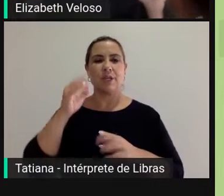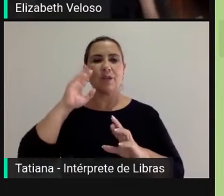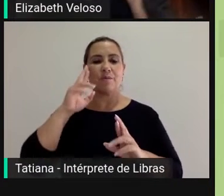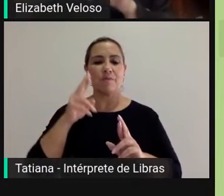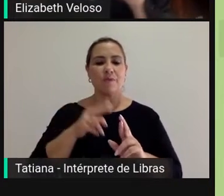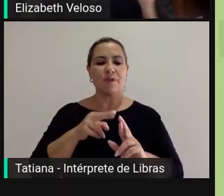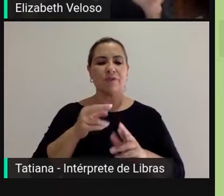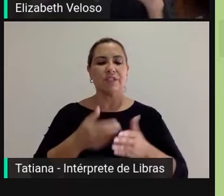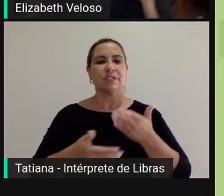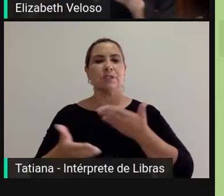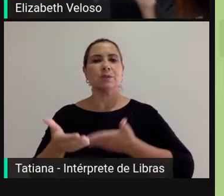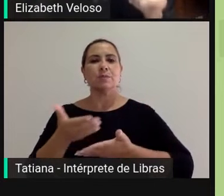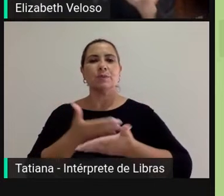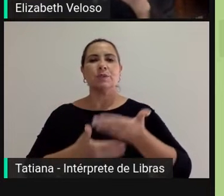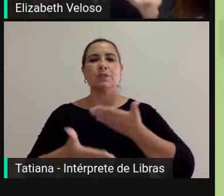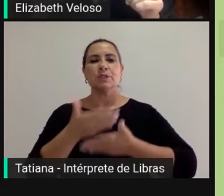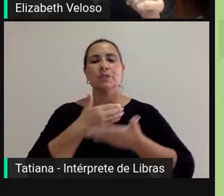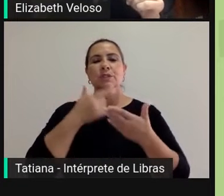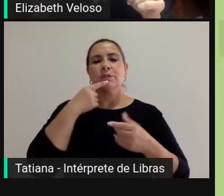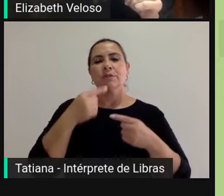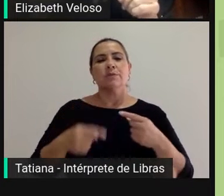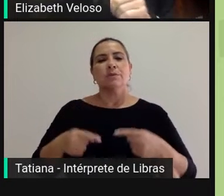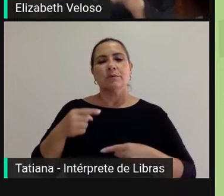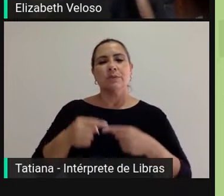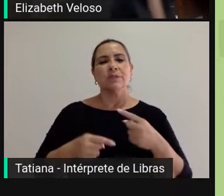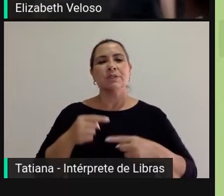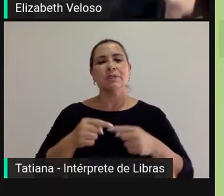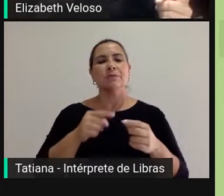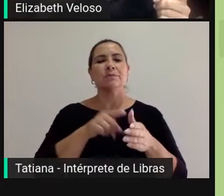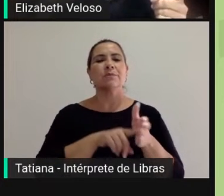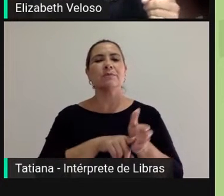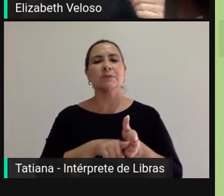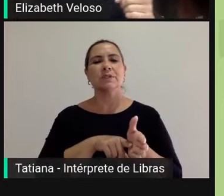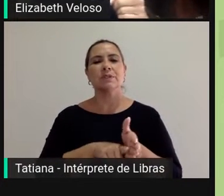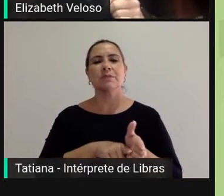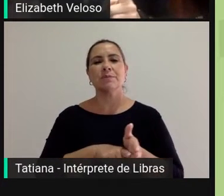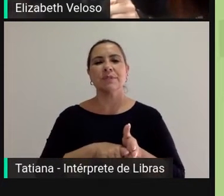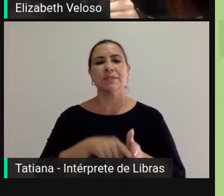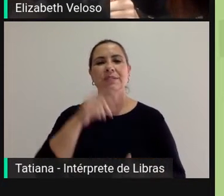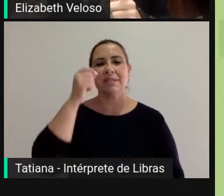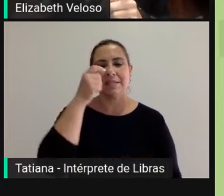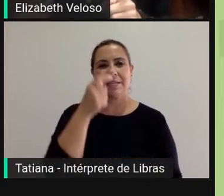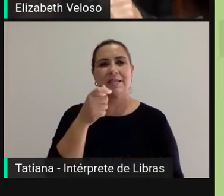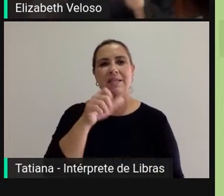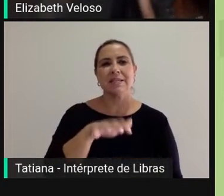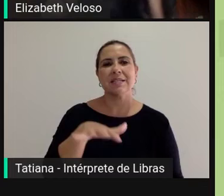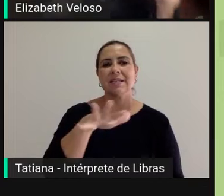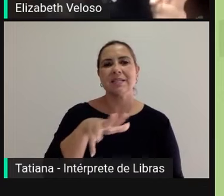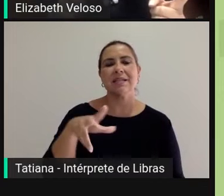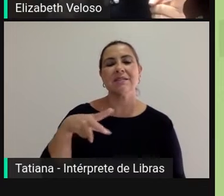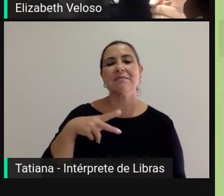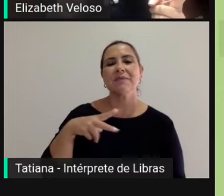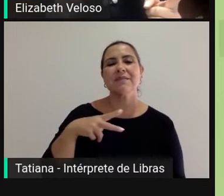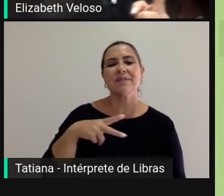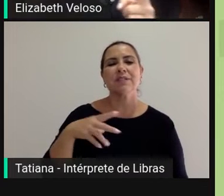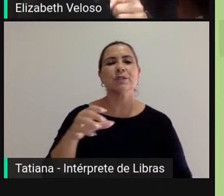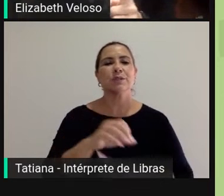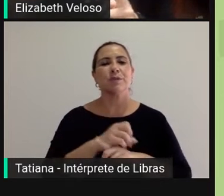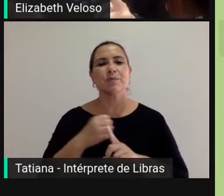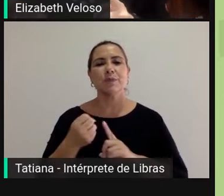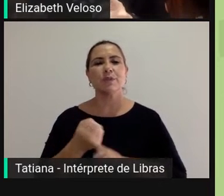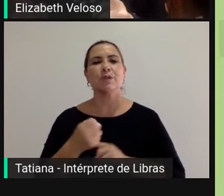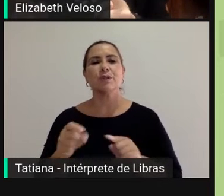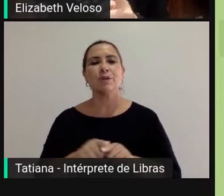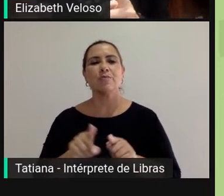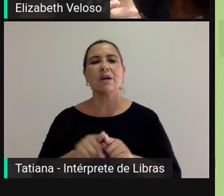essa dicotomia, essa discussão que eu propus na pesquisa sobre o interesse público e o interesse privado, sobre uma sociedade vigiada